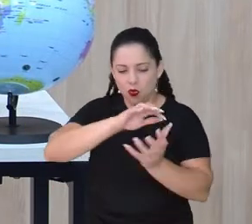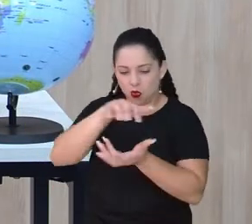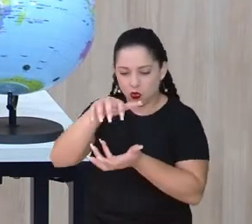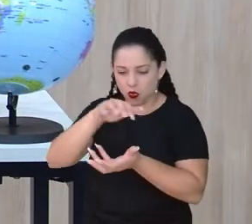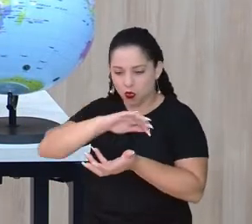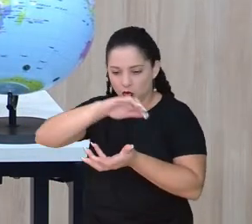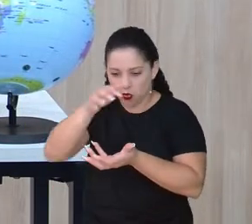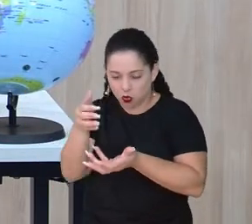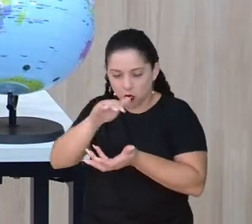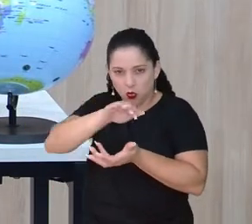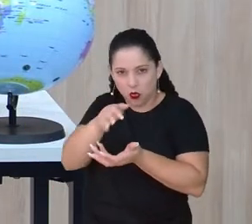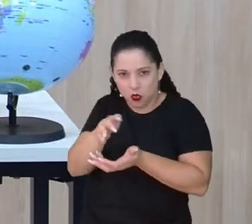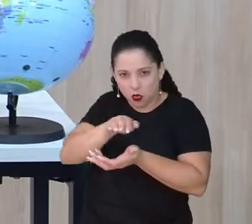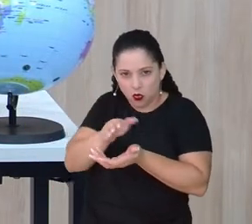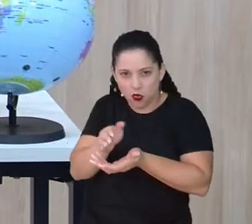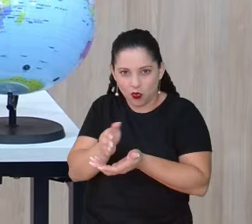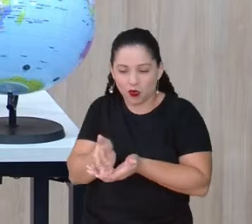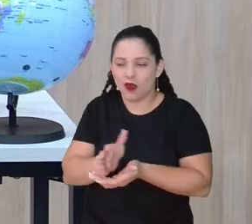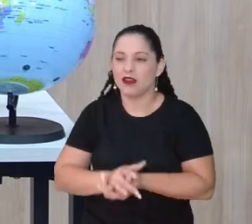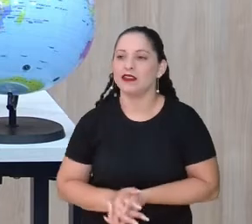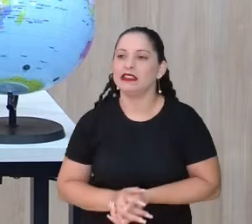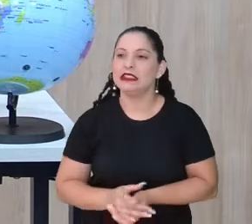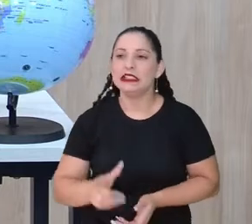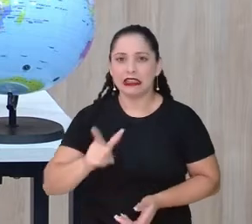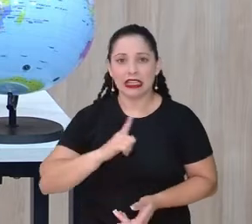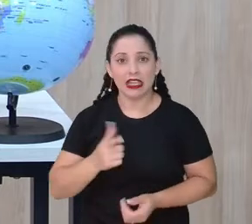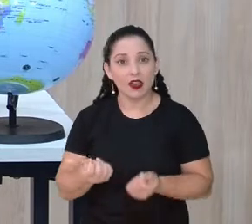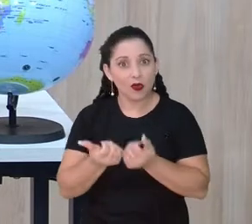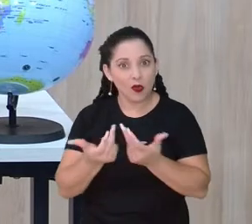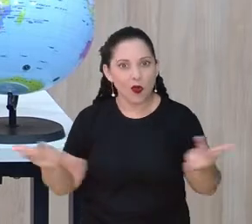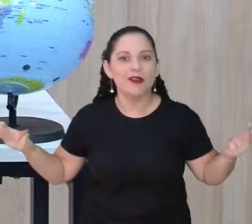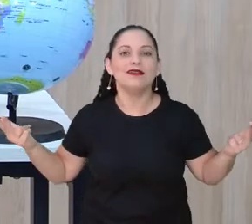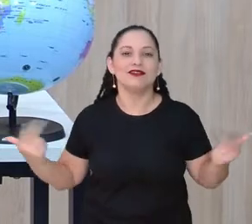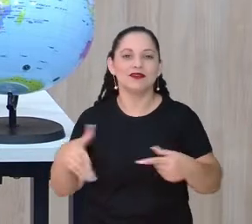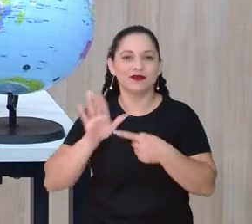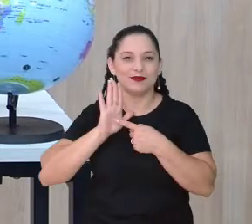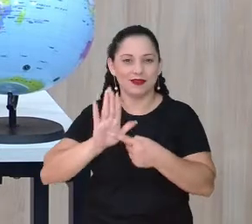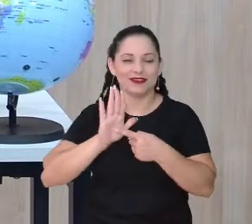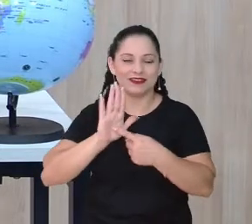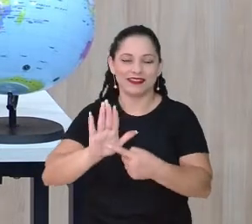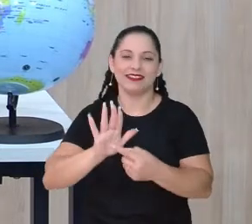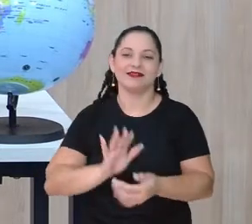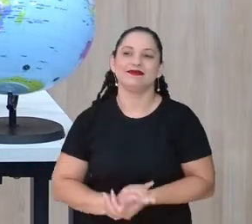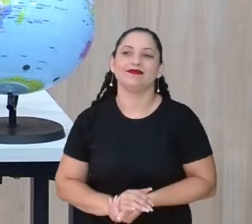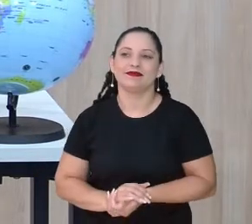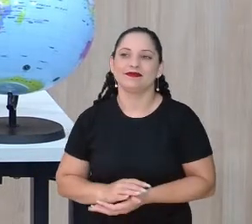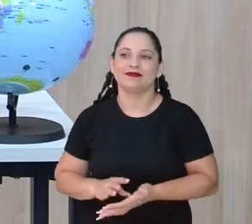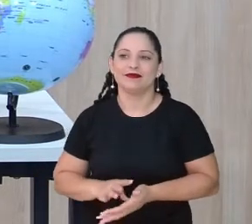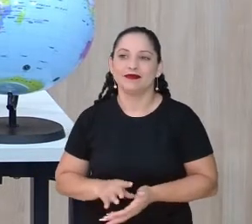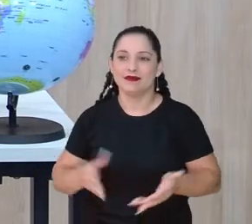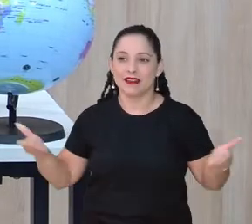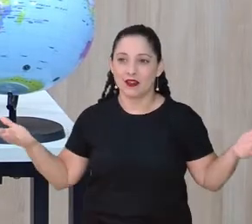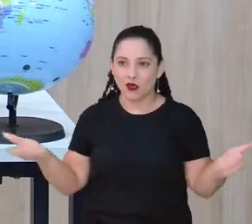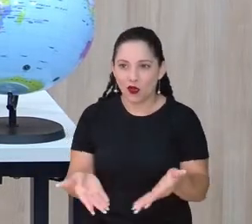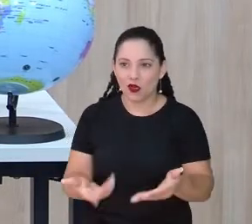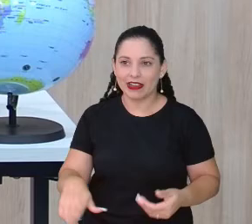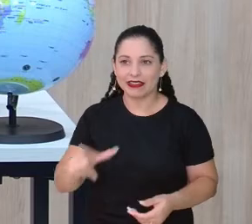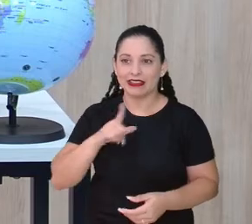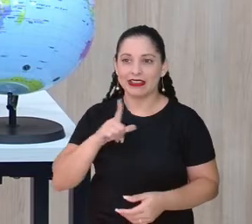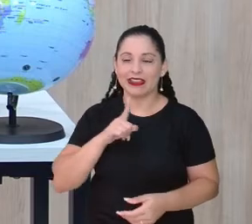para falar dessa mão na massa. Veja que ela está numerada. Nós temos agora uma